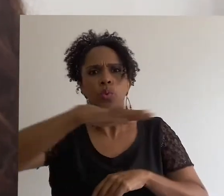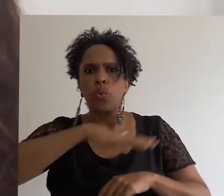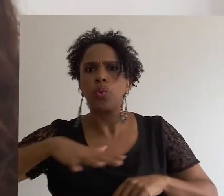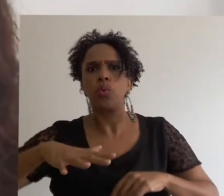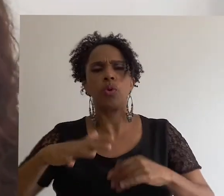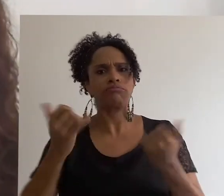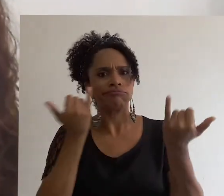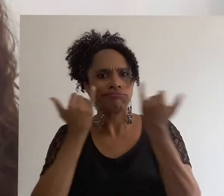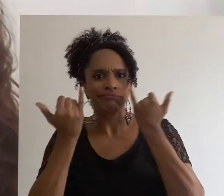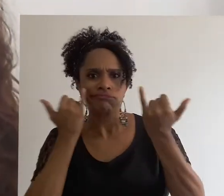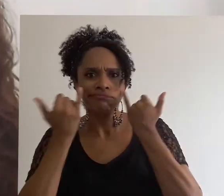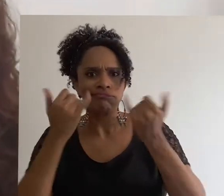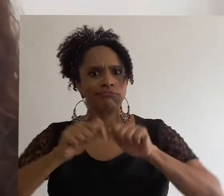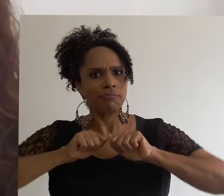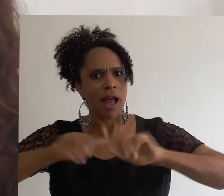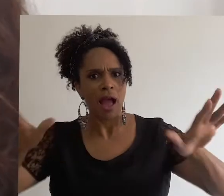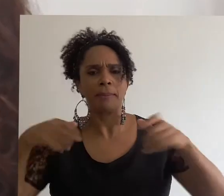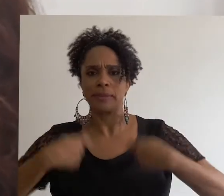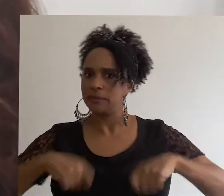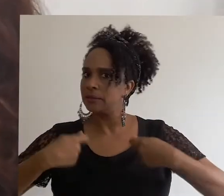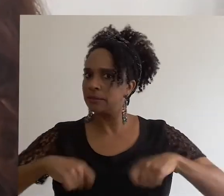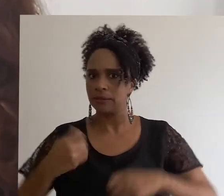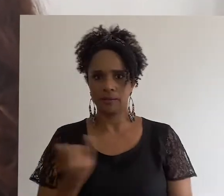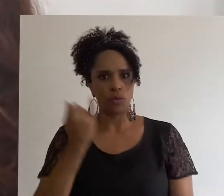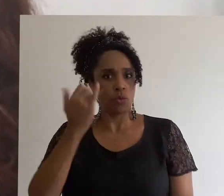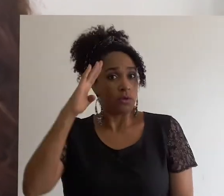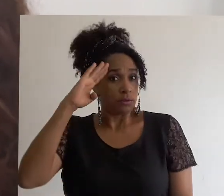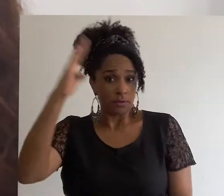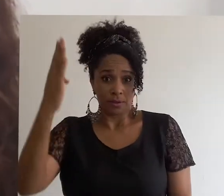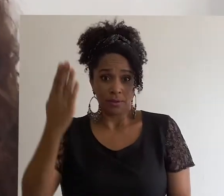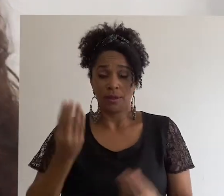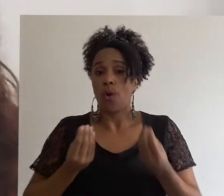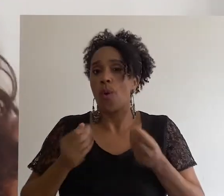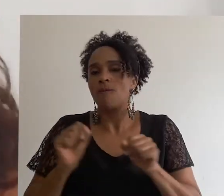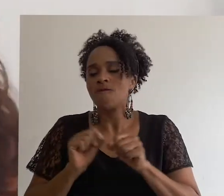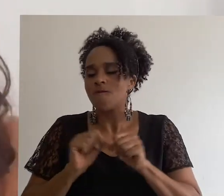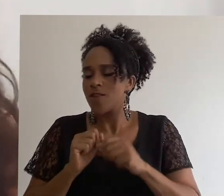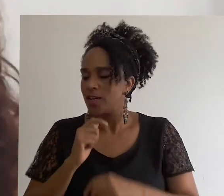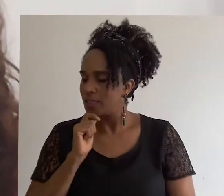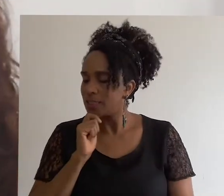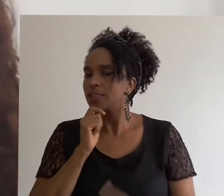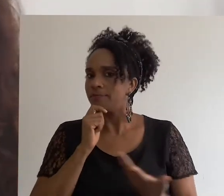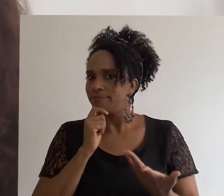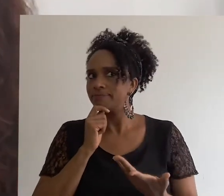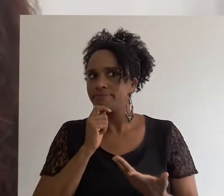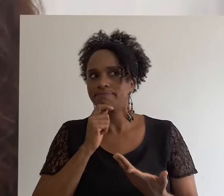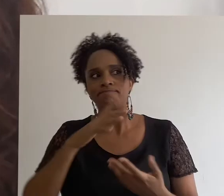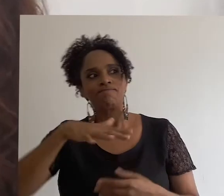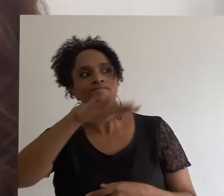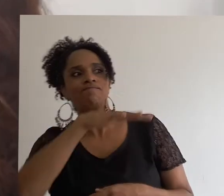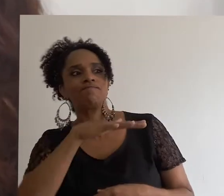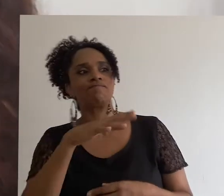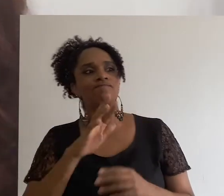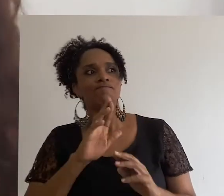interesse do IFBA tivessem acesso às informações dessa nova realidade que a gente estava enfrentando